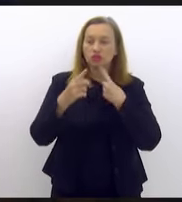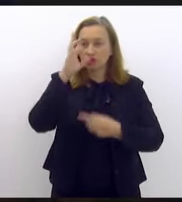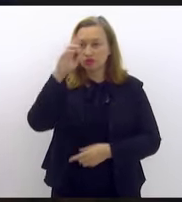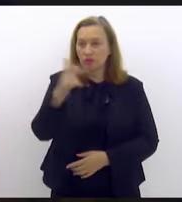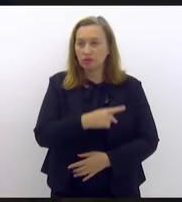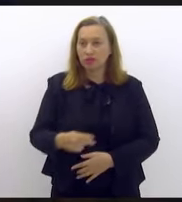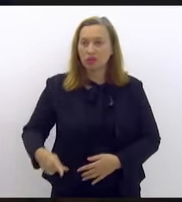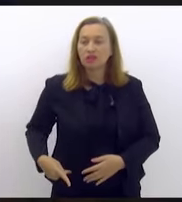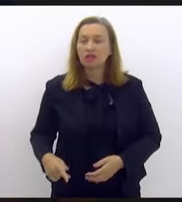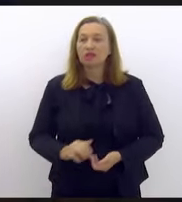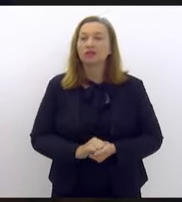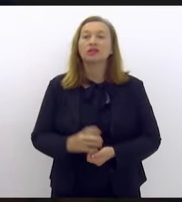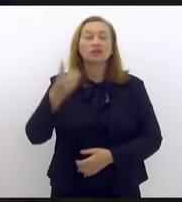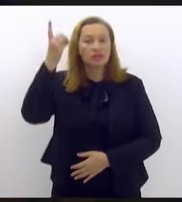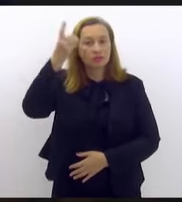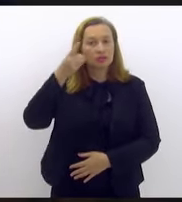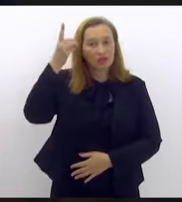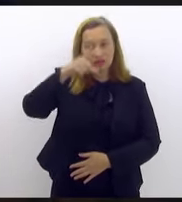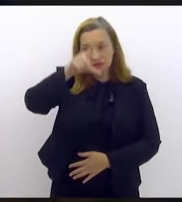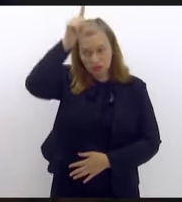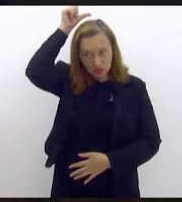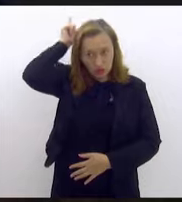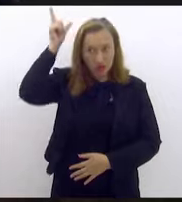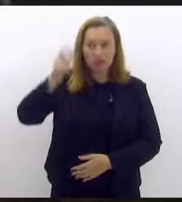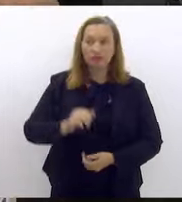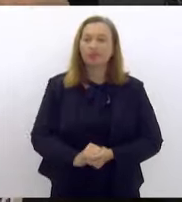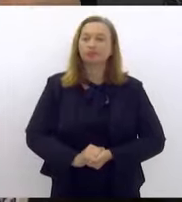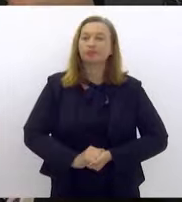presidente. Para discutir, deputado Luiz Paulo.